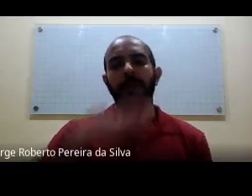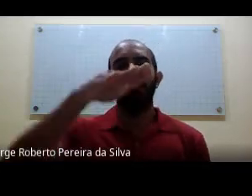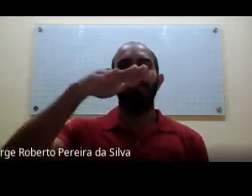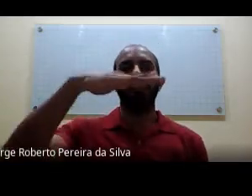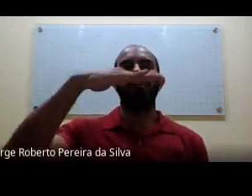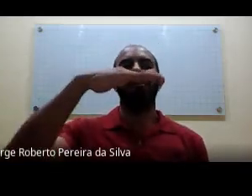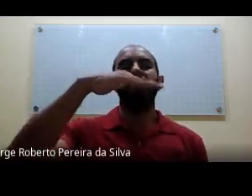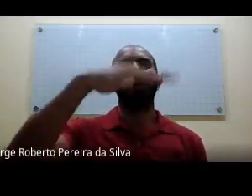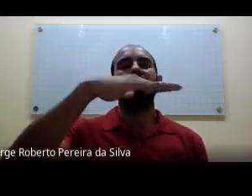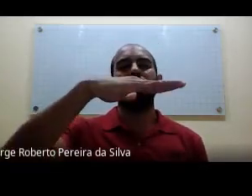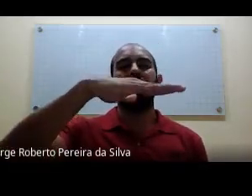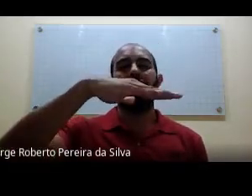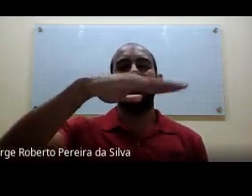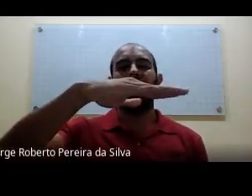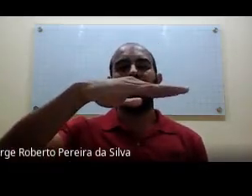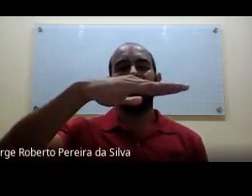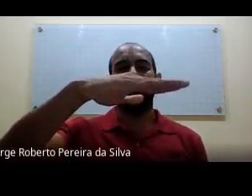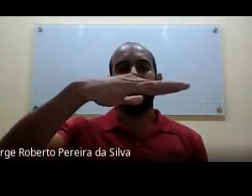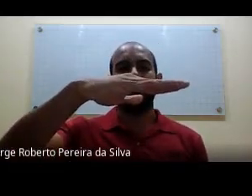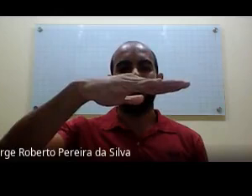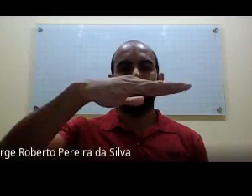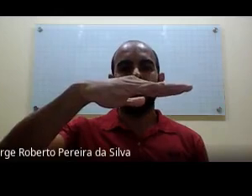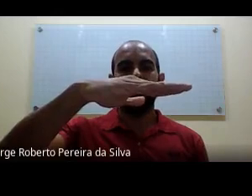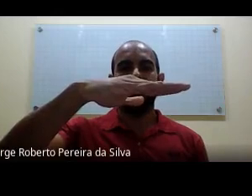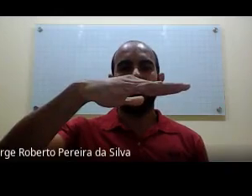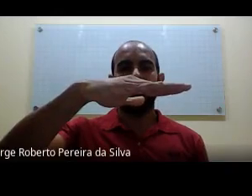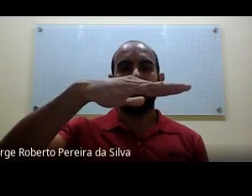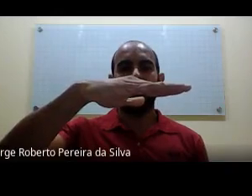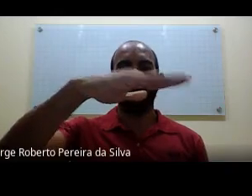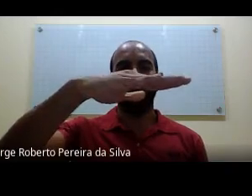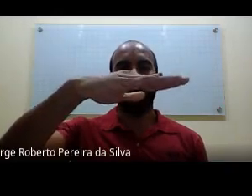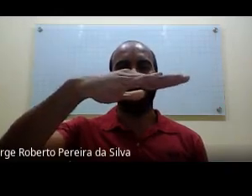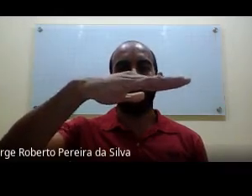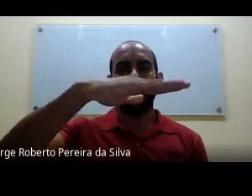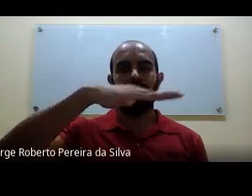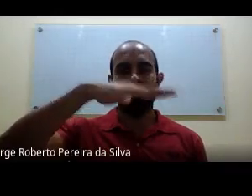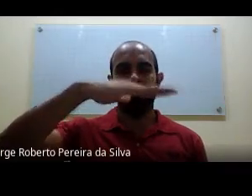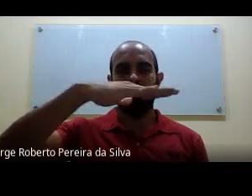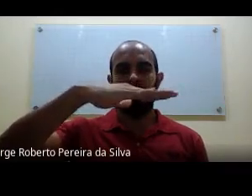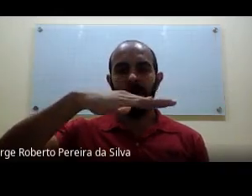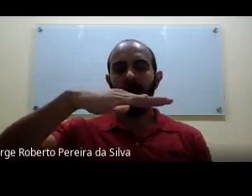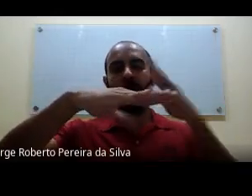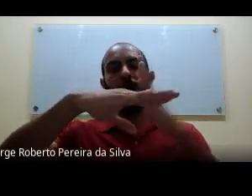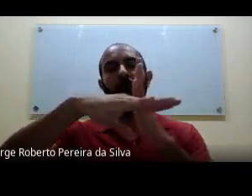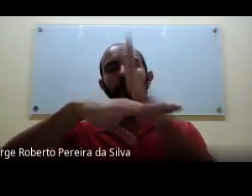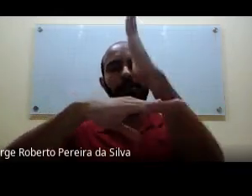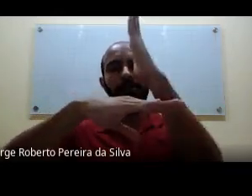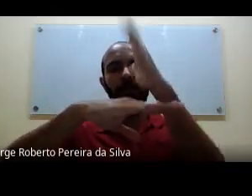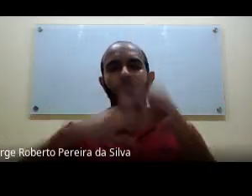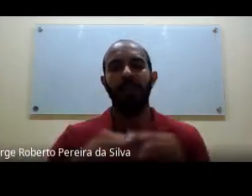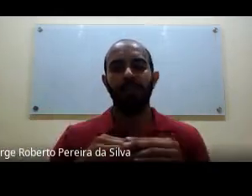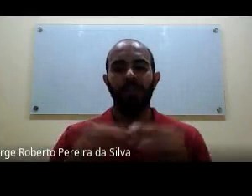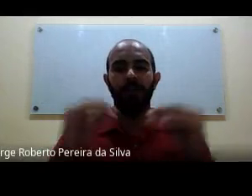mínimo? No caso aqui, quando sua espira ela estiver deitada. Quando sua espira estiver deitada e o campo